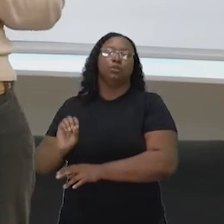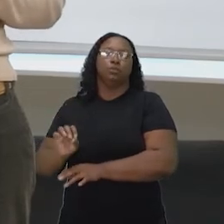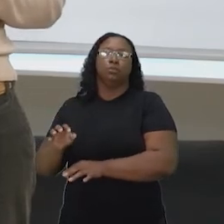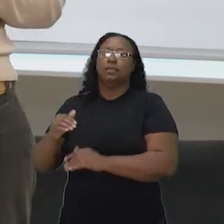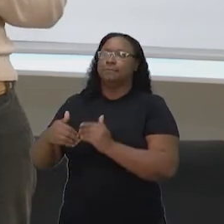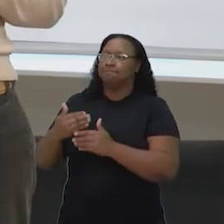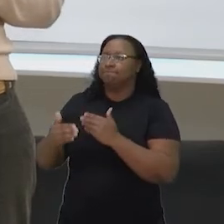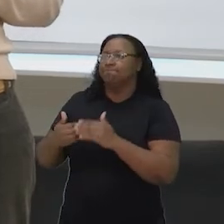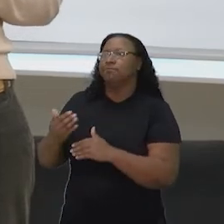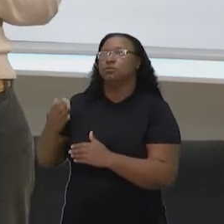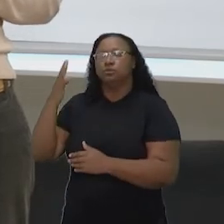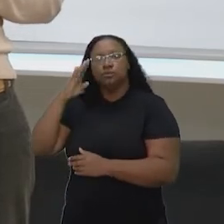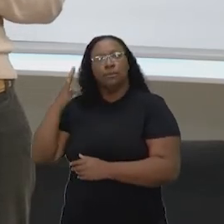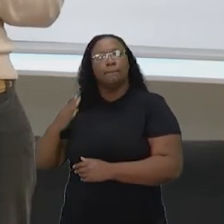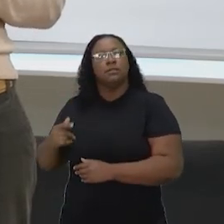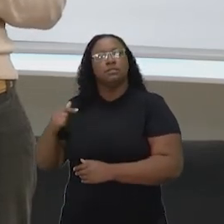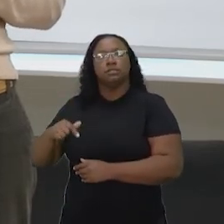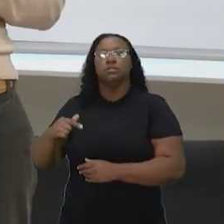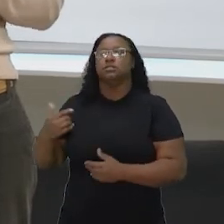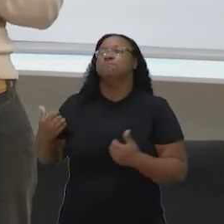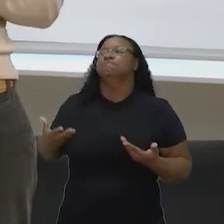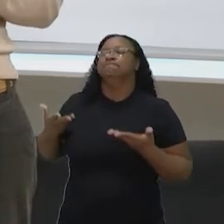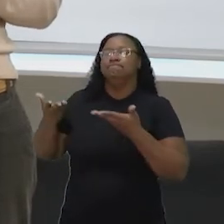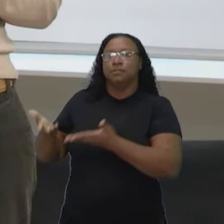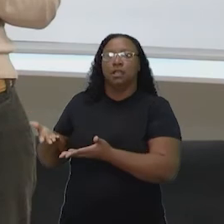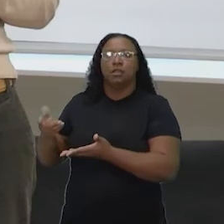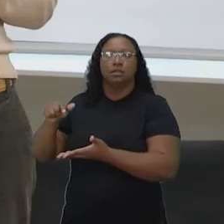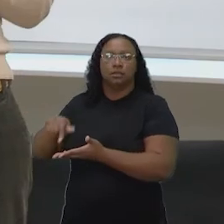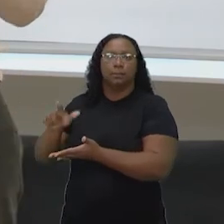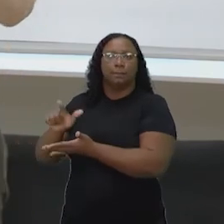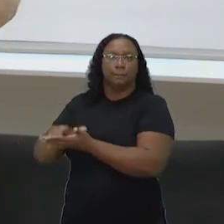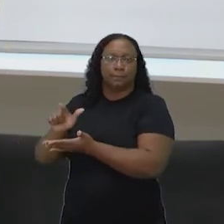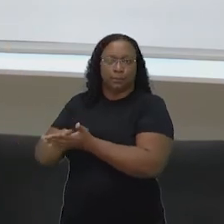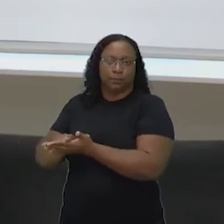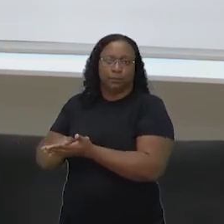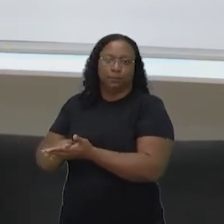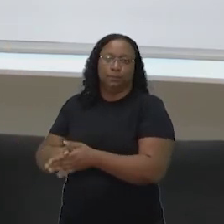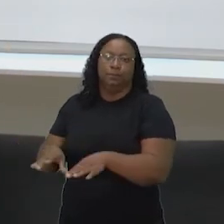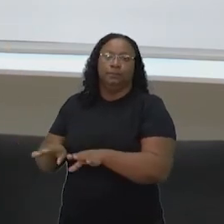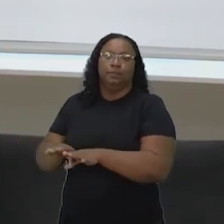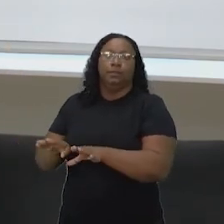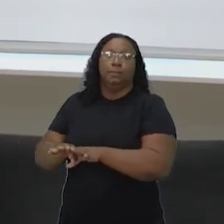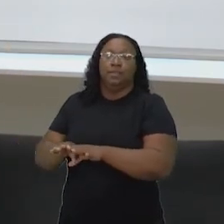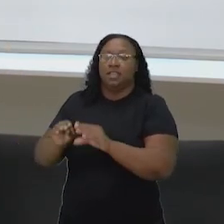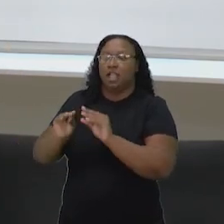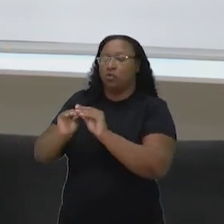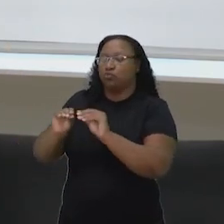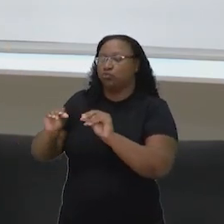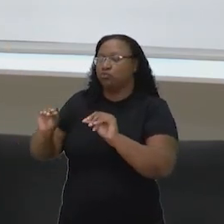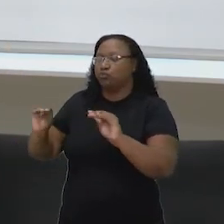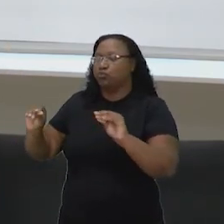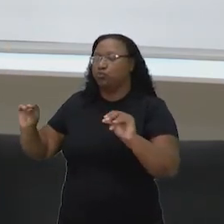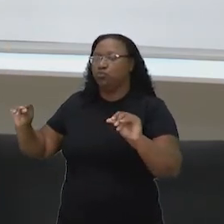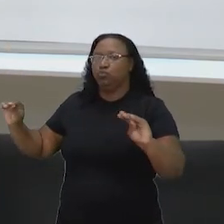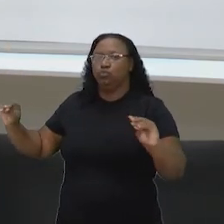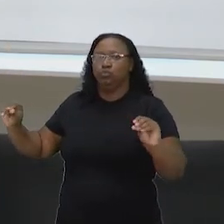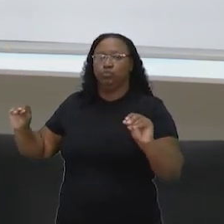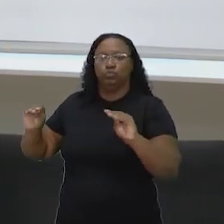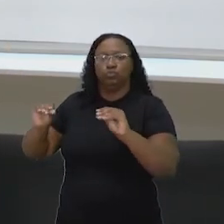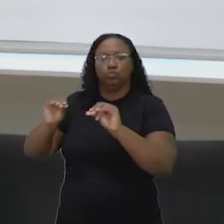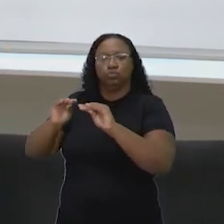atendem muito bem essa indústria. E aí, na indústria de celulose e papel, é gerado um resíduo chamado lignina, né? Porque